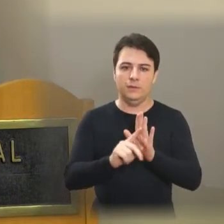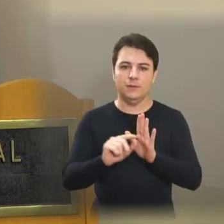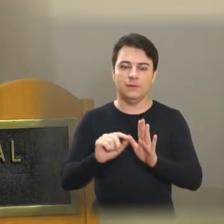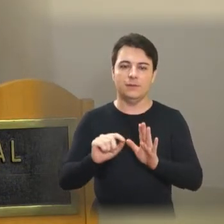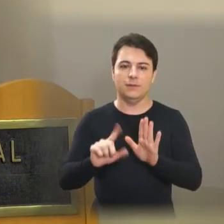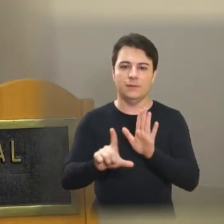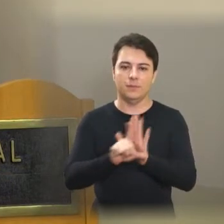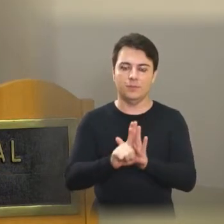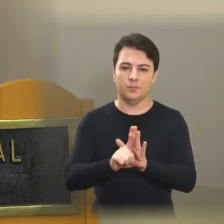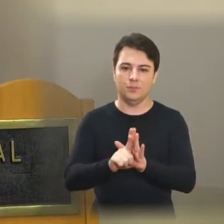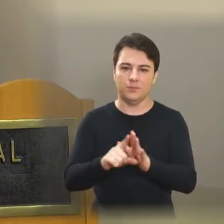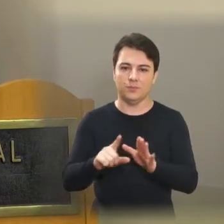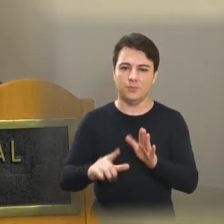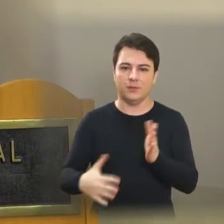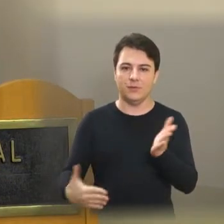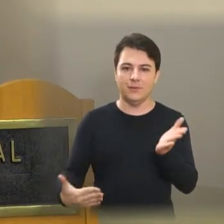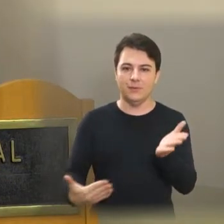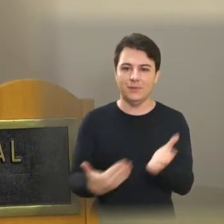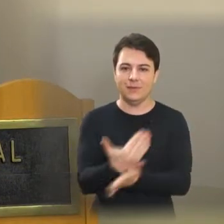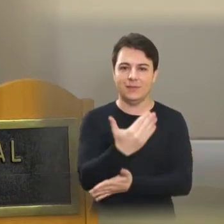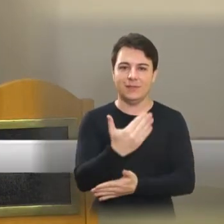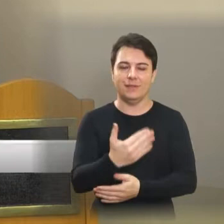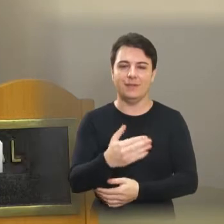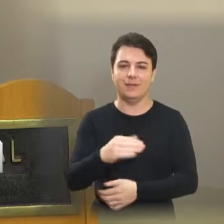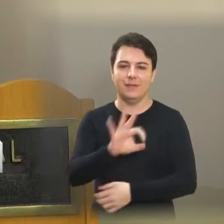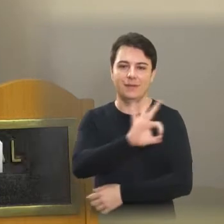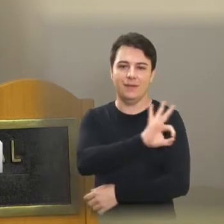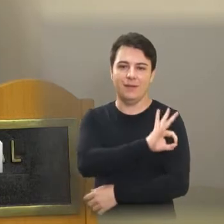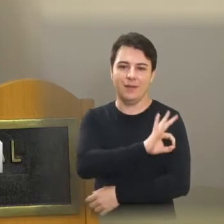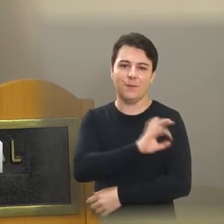foi sessionado a lei já com o prefeito Edinho Silva, a lei